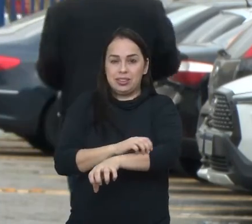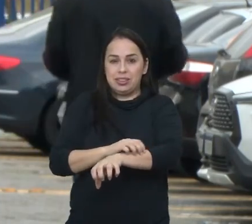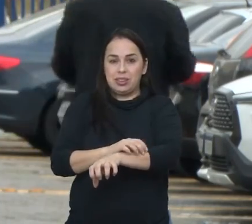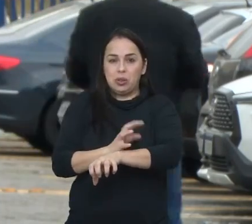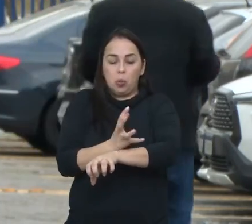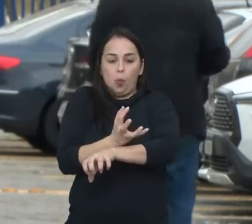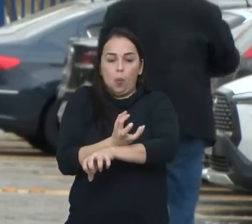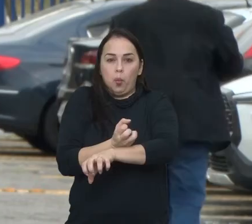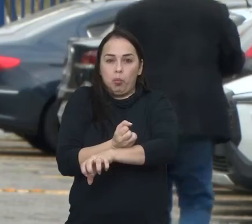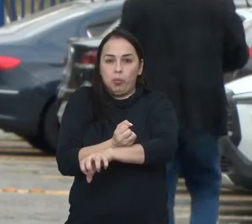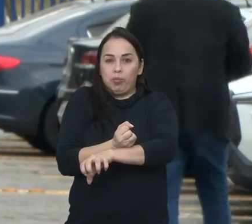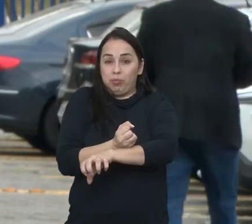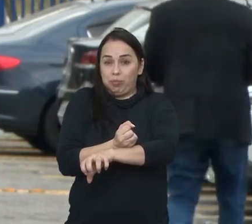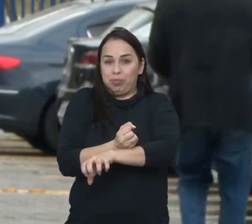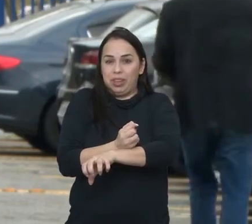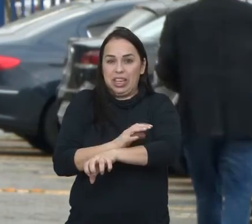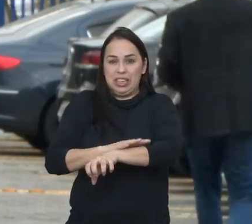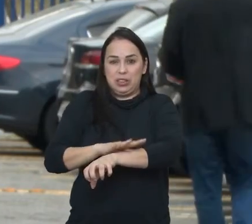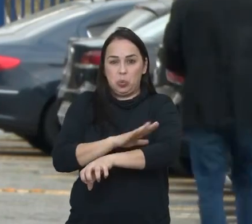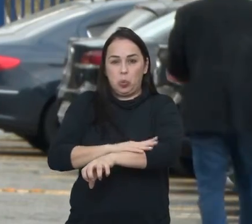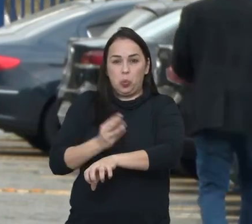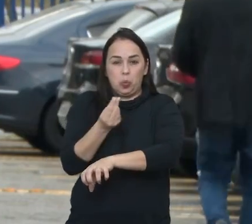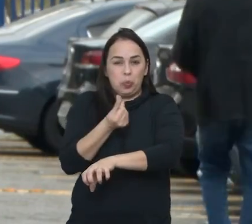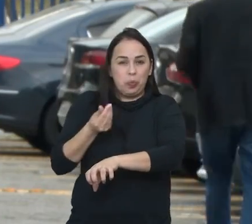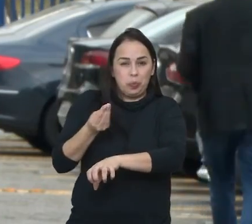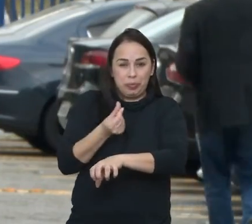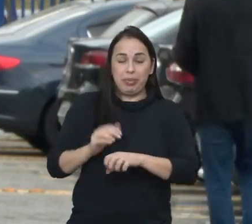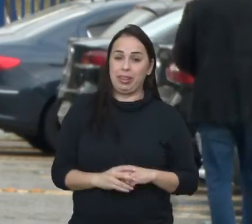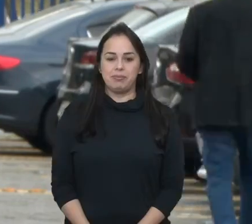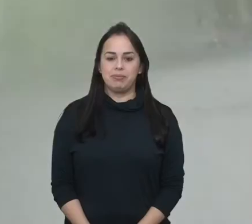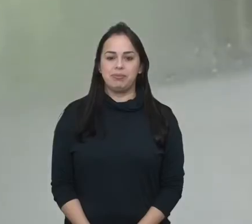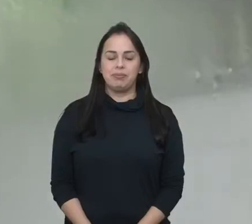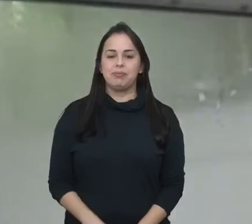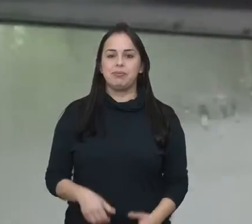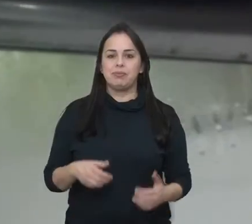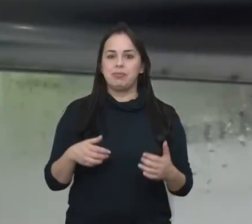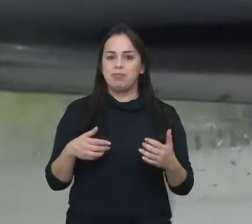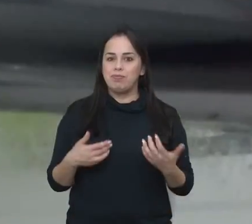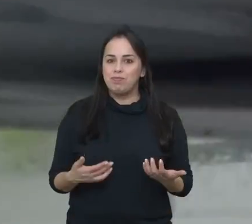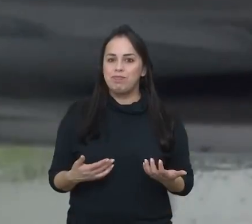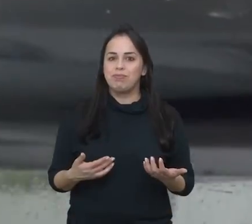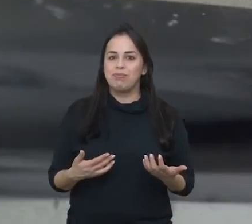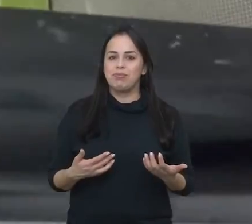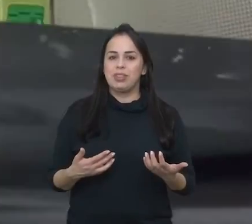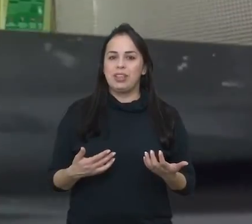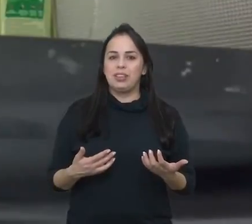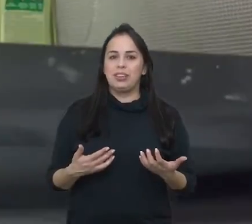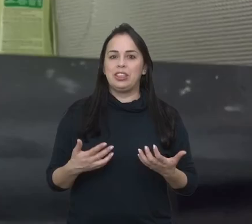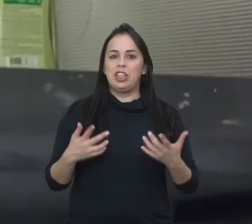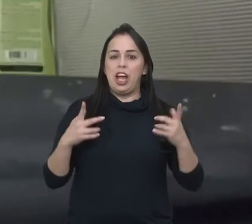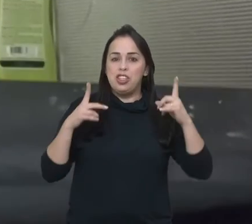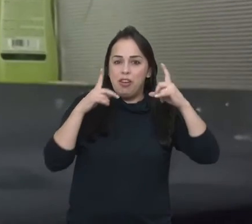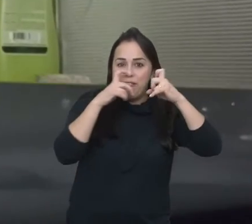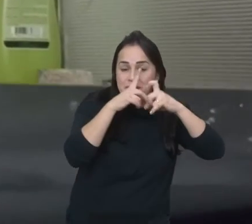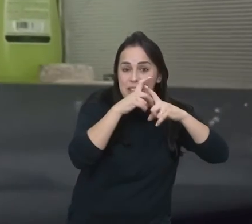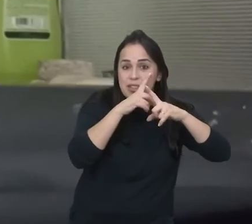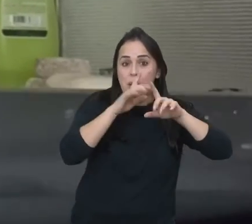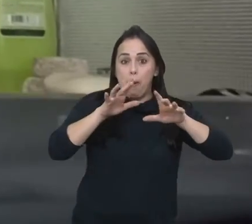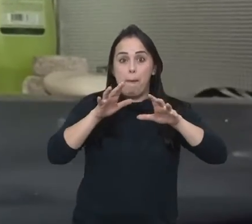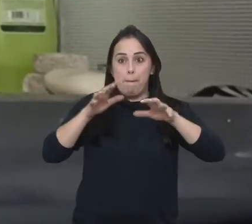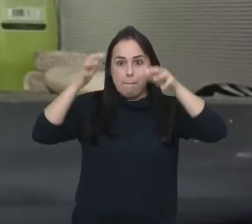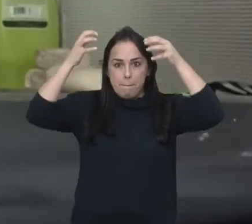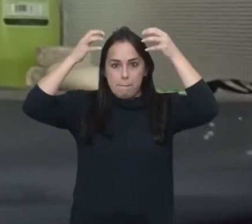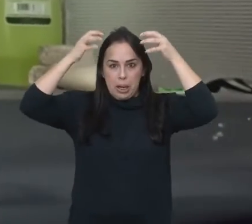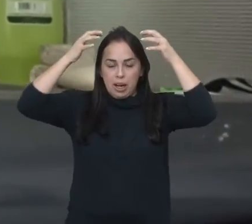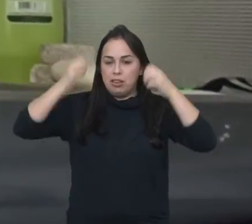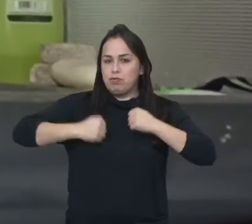coceira, deixando a pele com um aspecto mais grosso e áspero. E por mais difícil que isso seja durante o inverno, os banhos